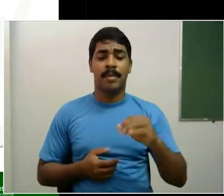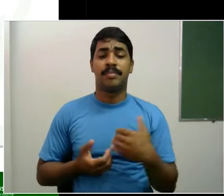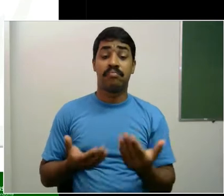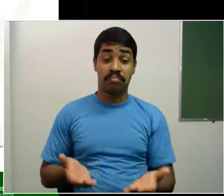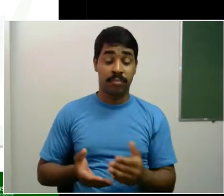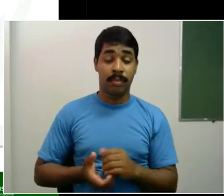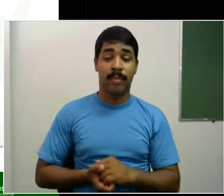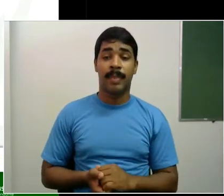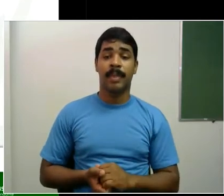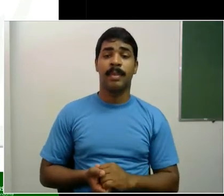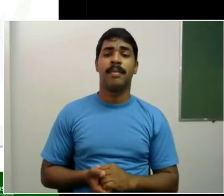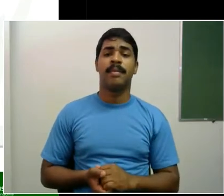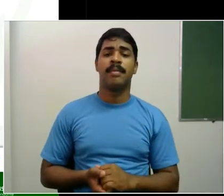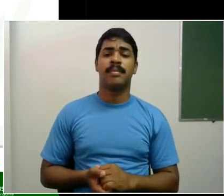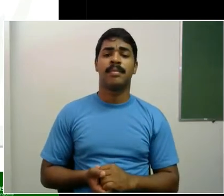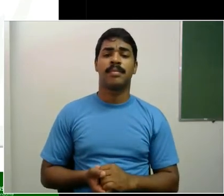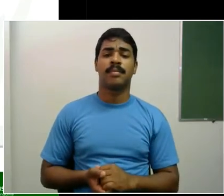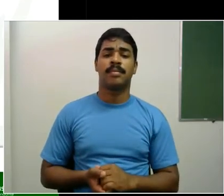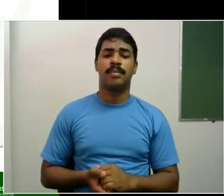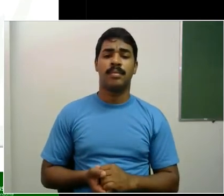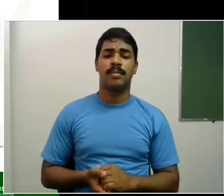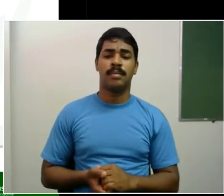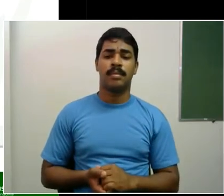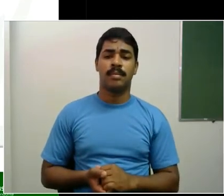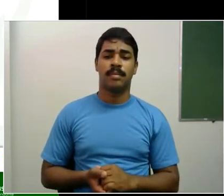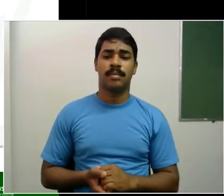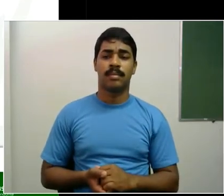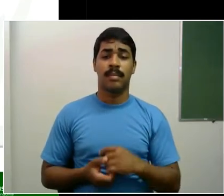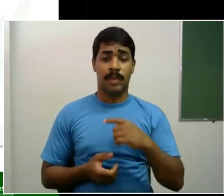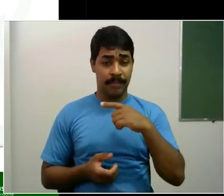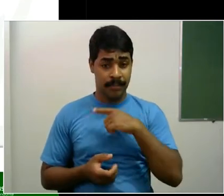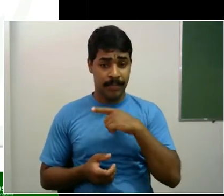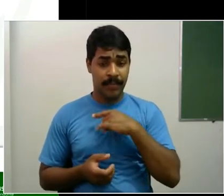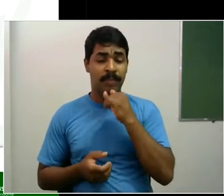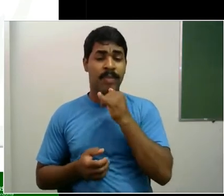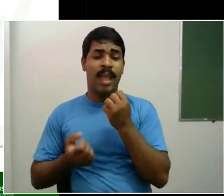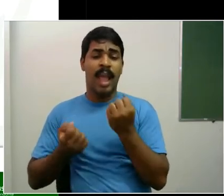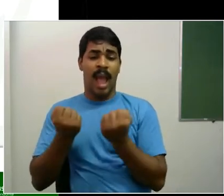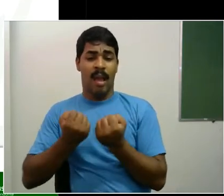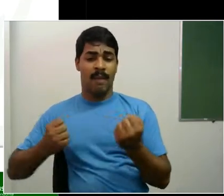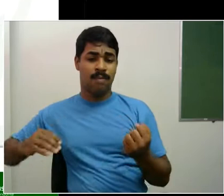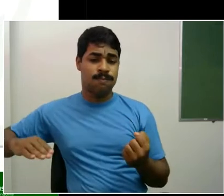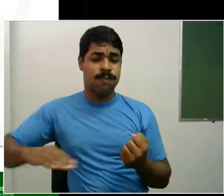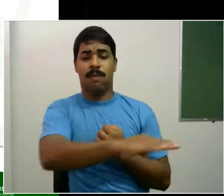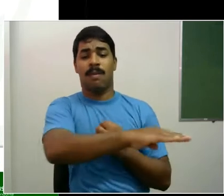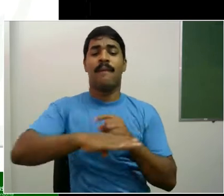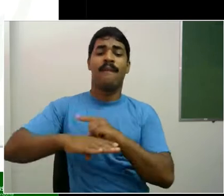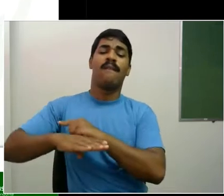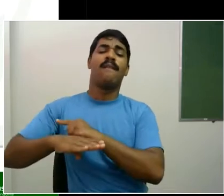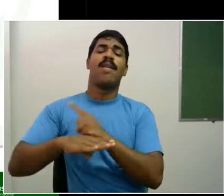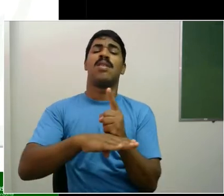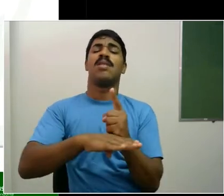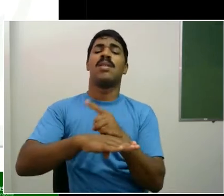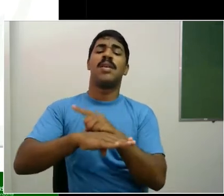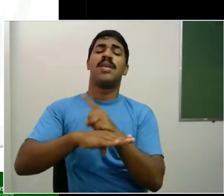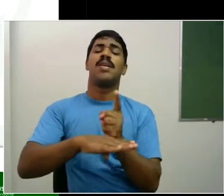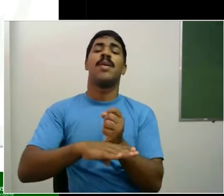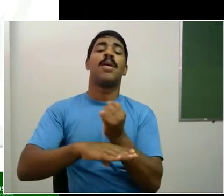velocidade média desenvolvida pelo carro no trecho compreendido entre os postos 2 e 4. Então, nós vamos ter o